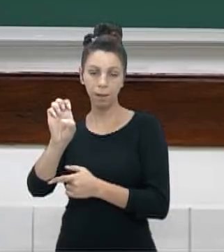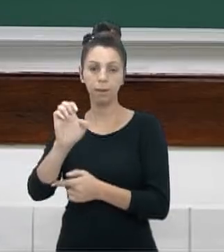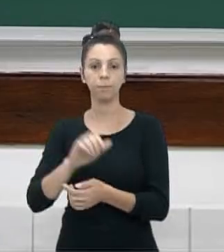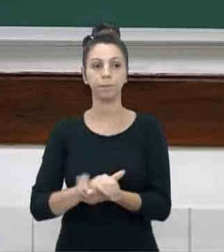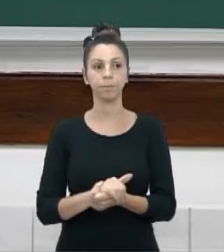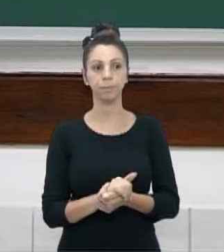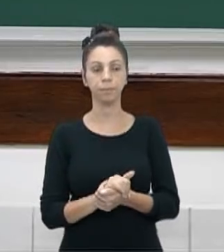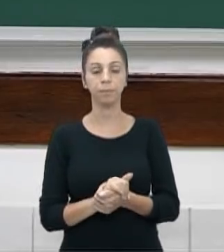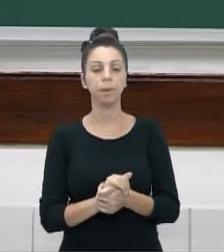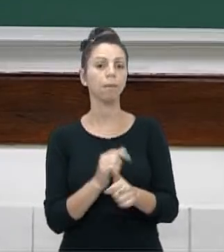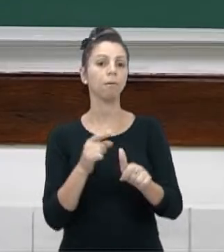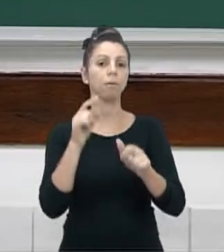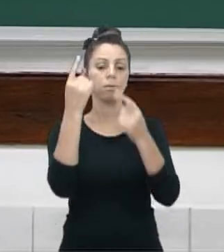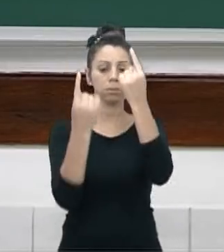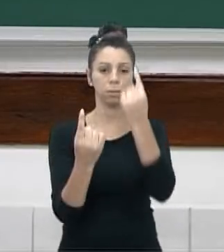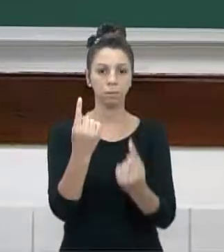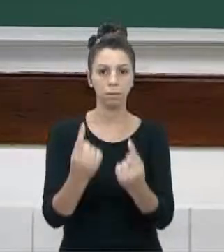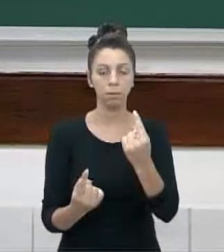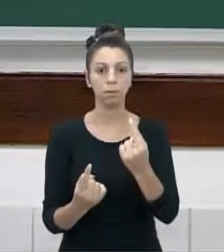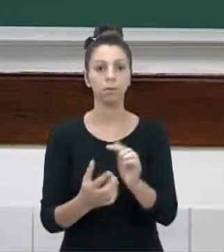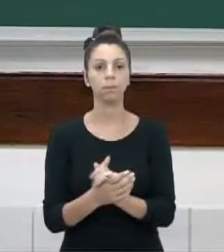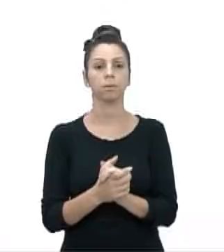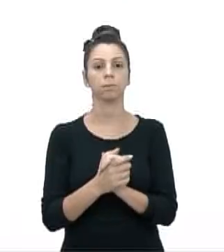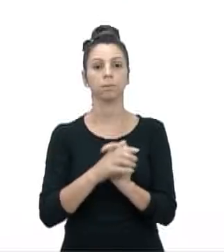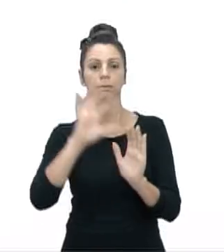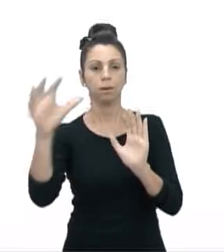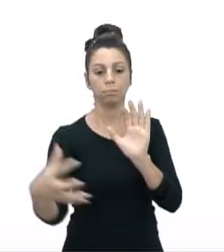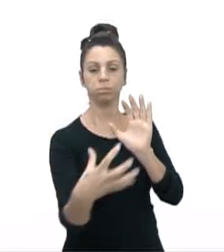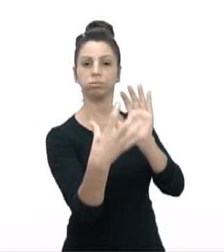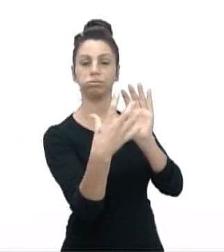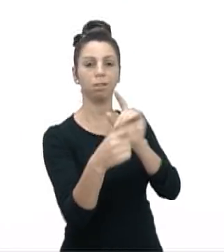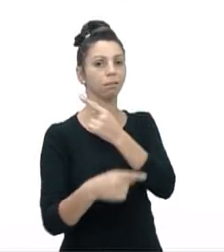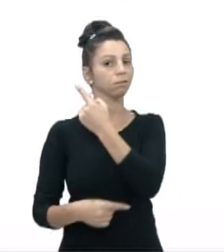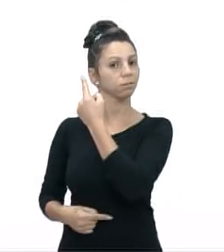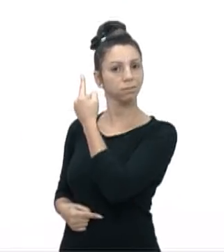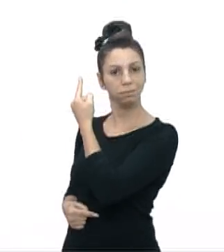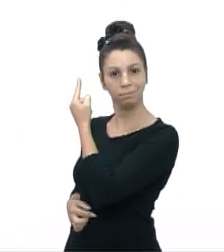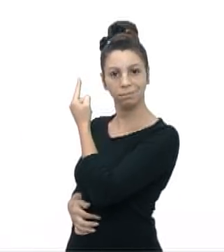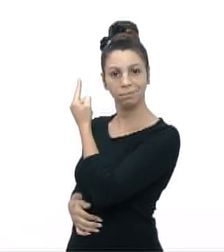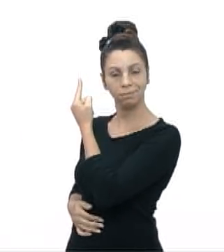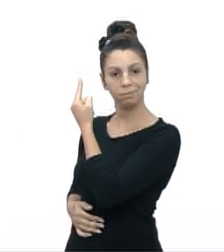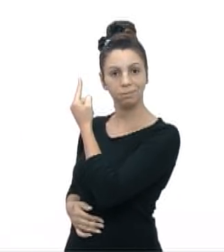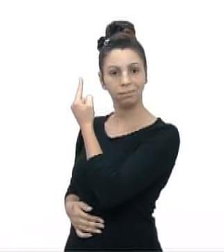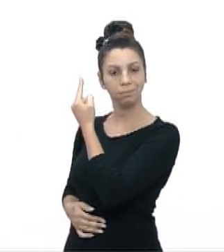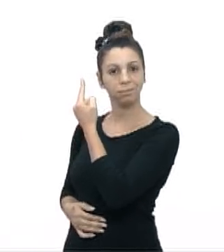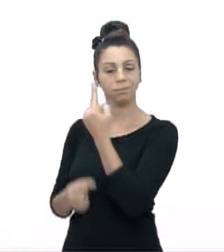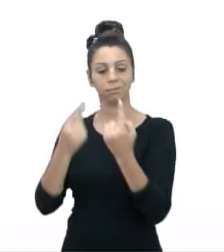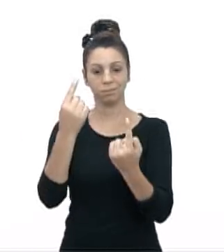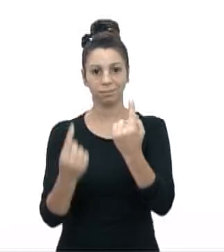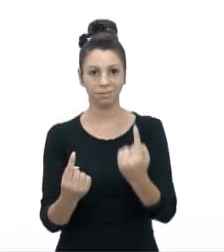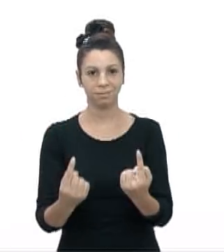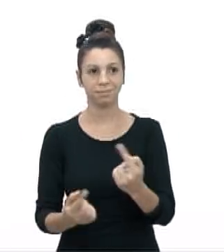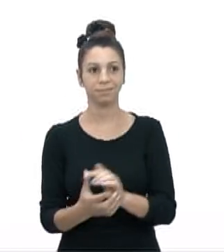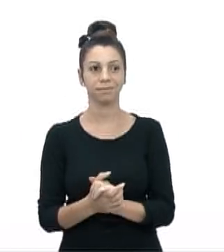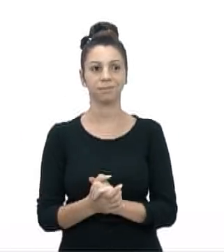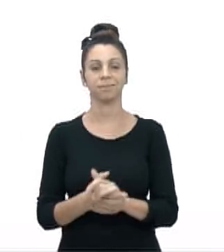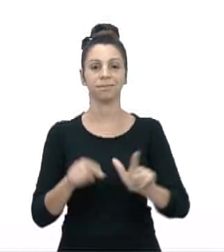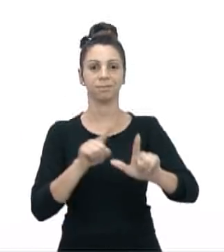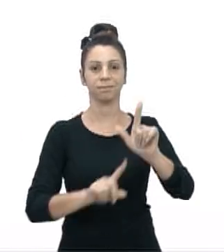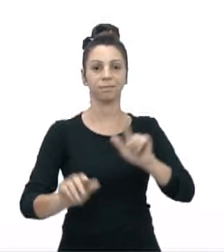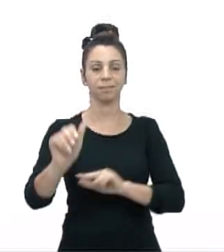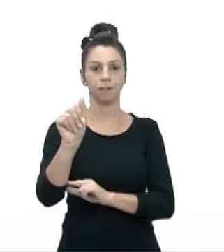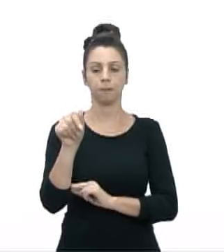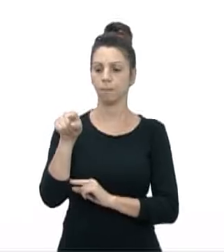qual palavra caracteriza a hipérbole nesse enunciado, nesse fragmento aqui desse folder? Alternativa